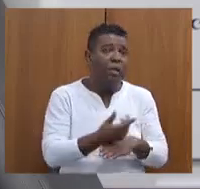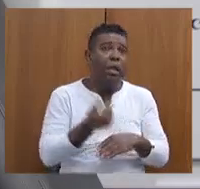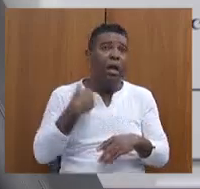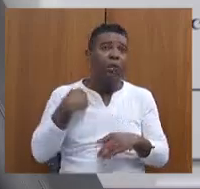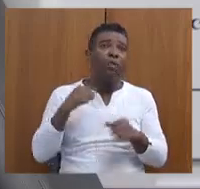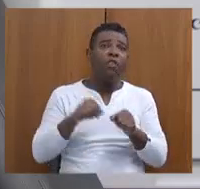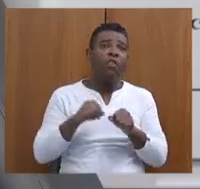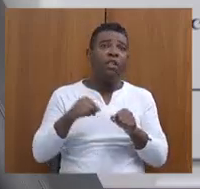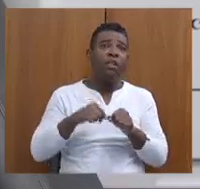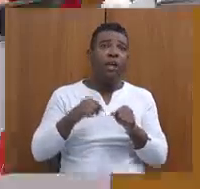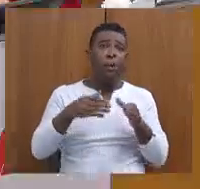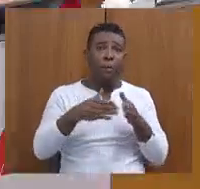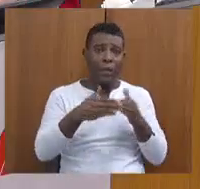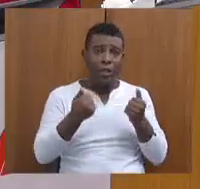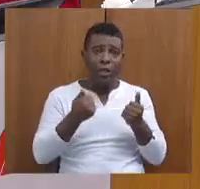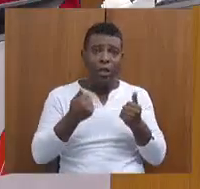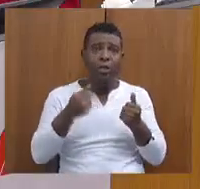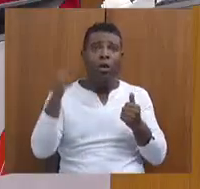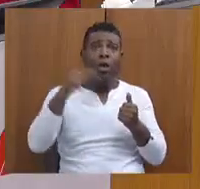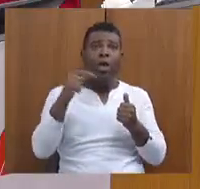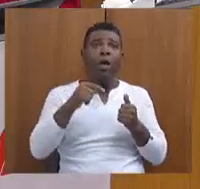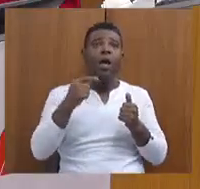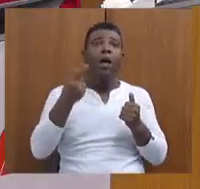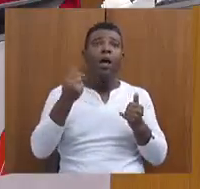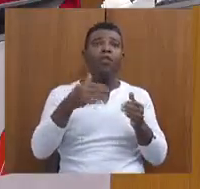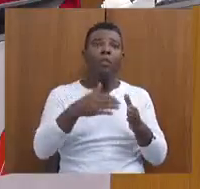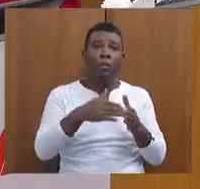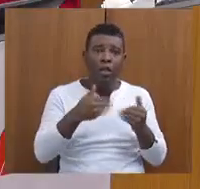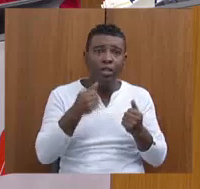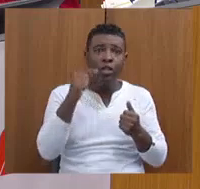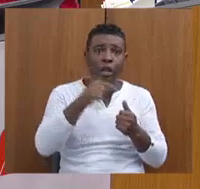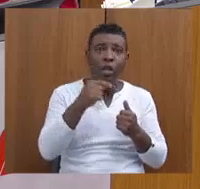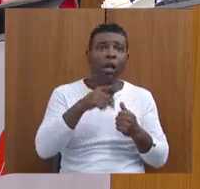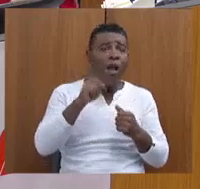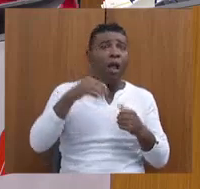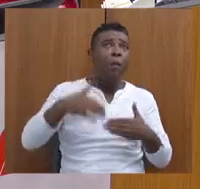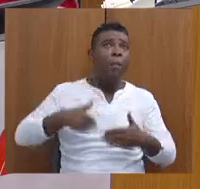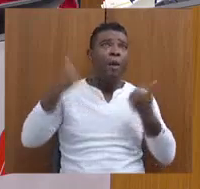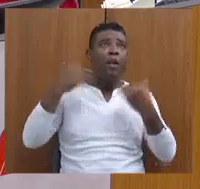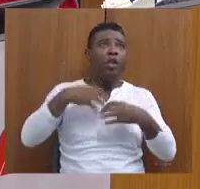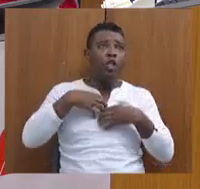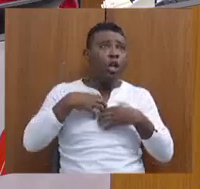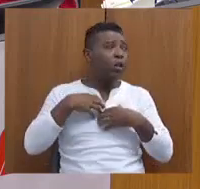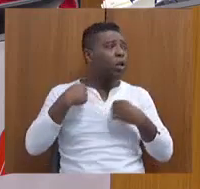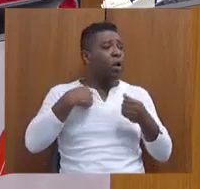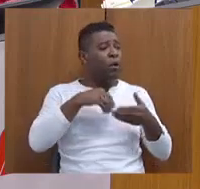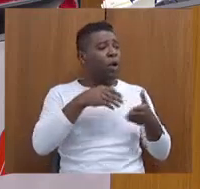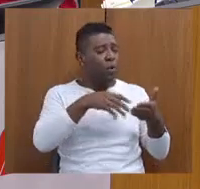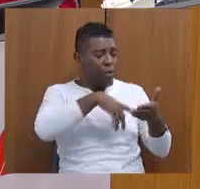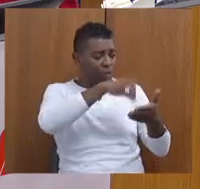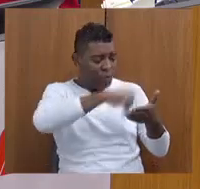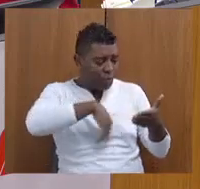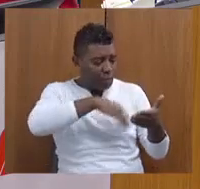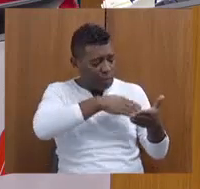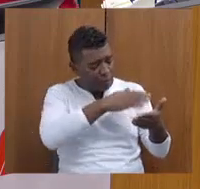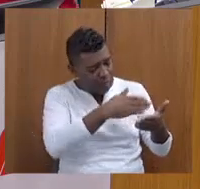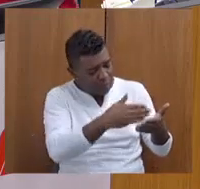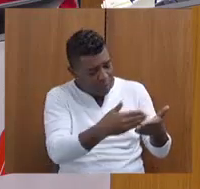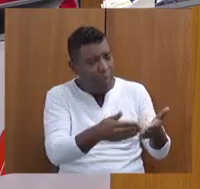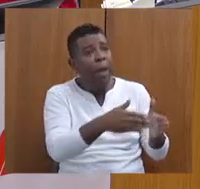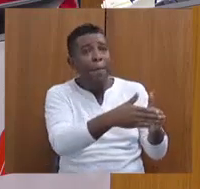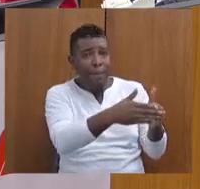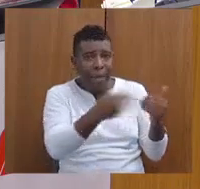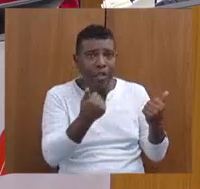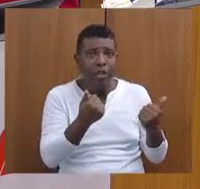um requerimento Presidente solicitando esse planejamento que eu acho que é a melhor forma de nós termos informação e dar continuidade ao processo de fiscalização